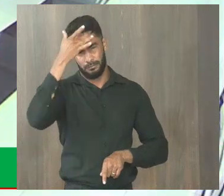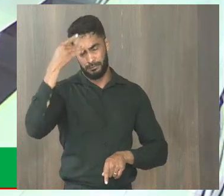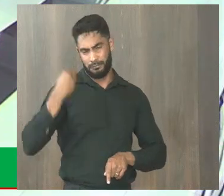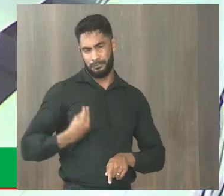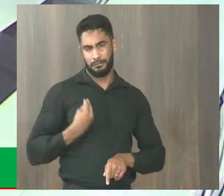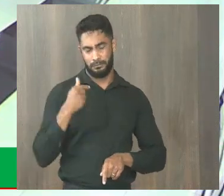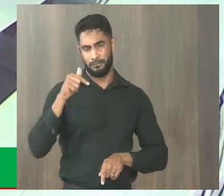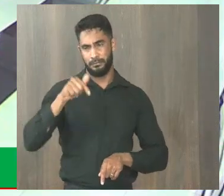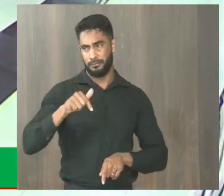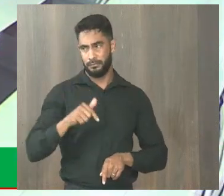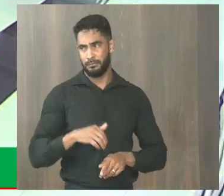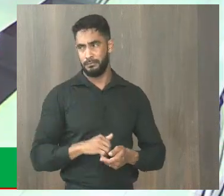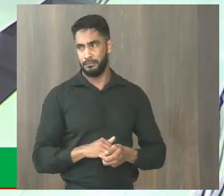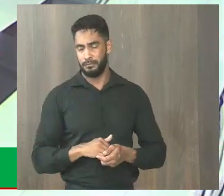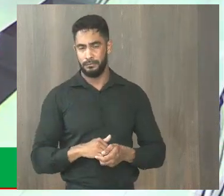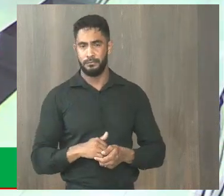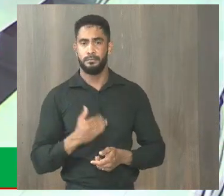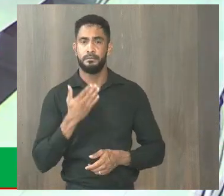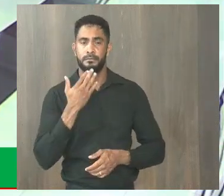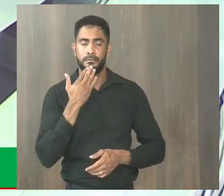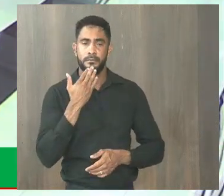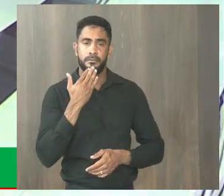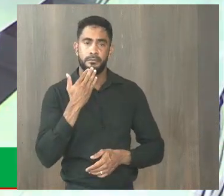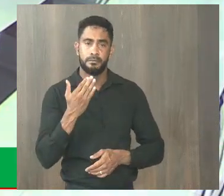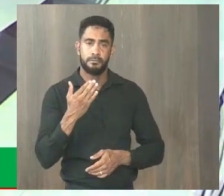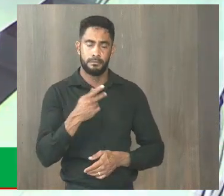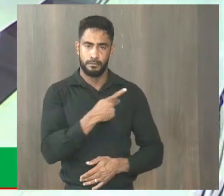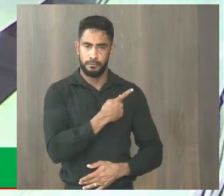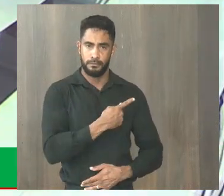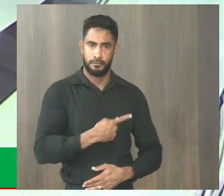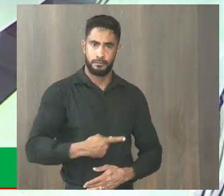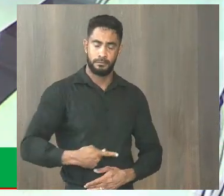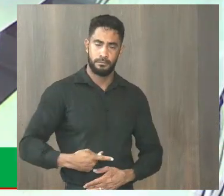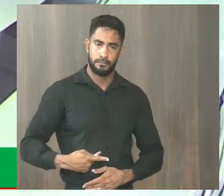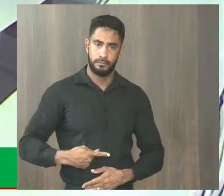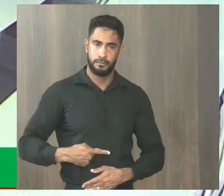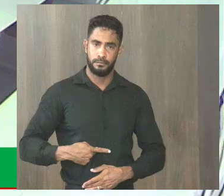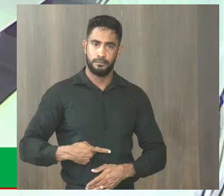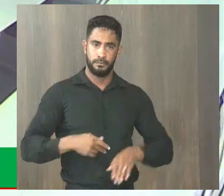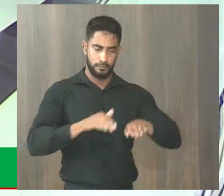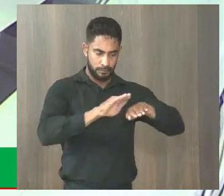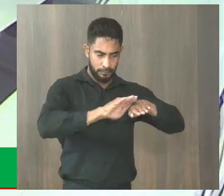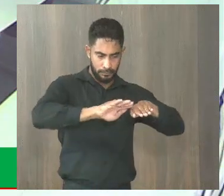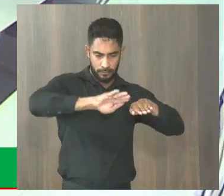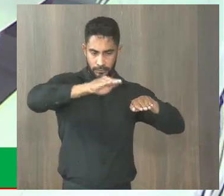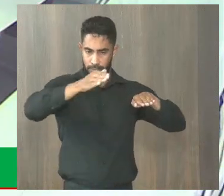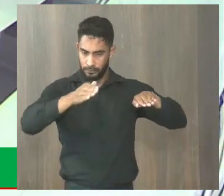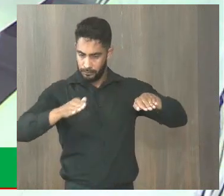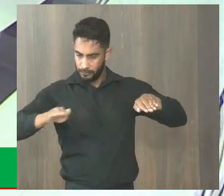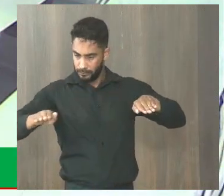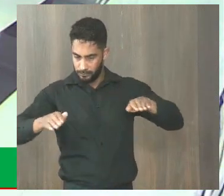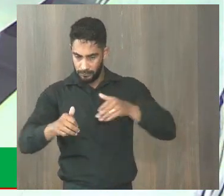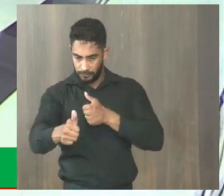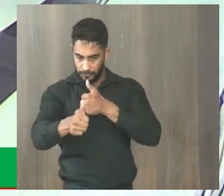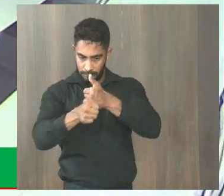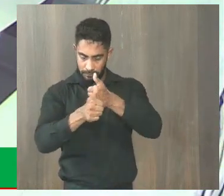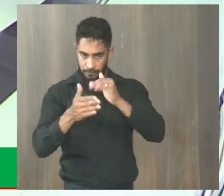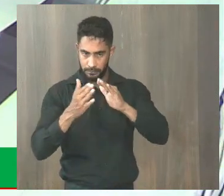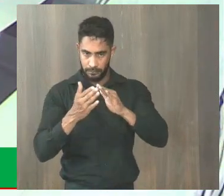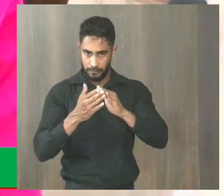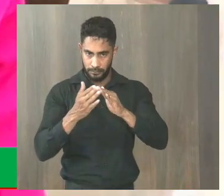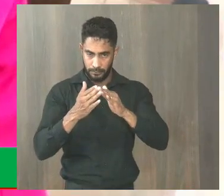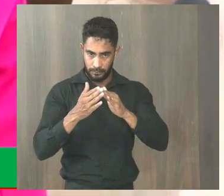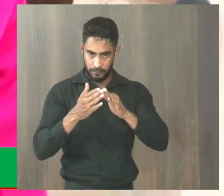presentes. Eu entrei com um requerimento aí, senhor presidente, para um redutor de velocidade em frente à escola do